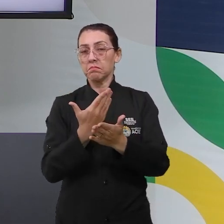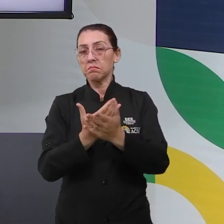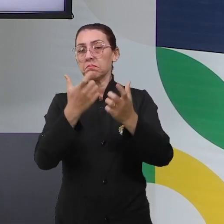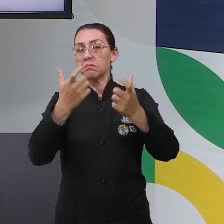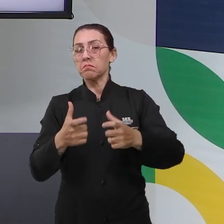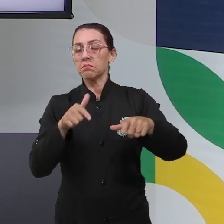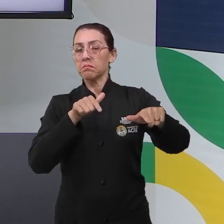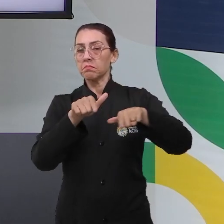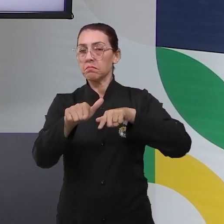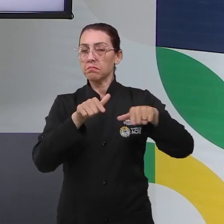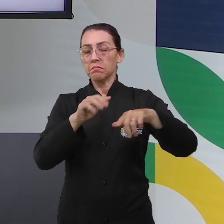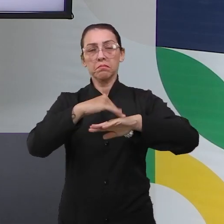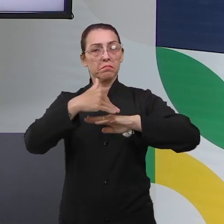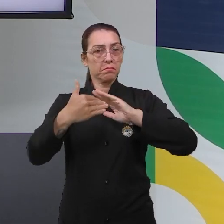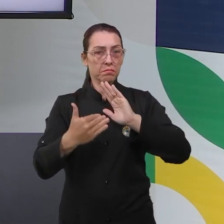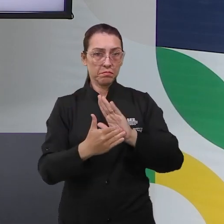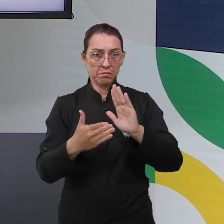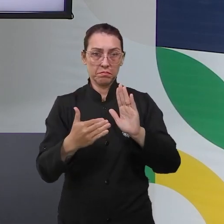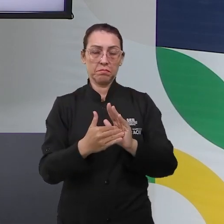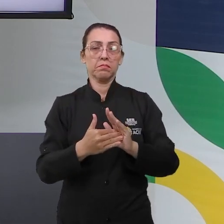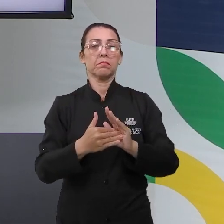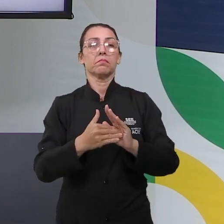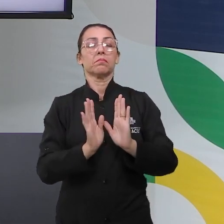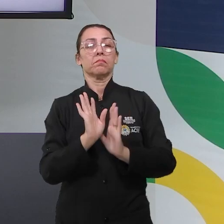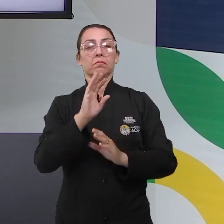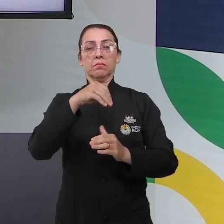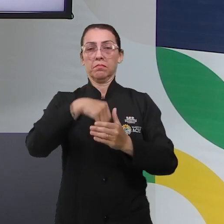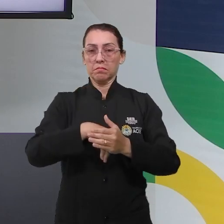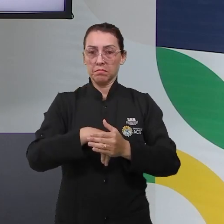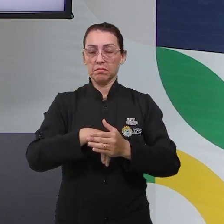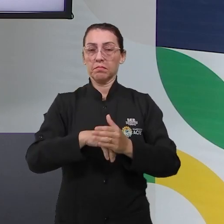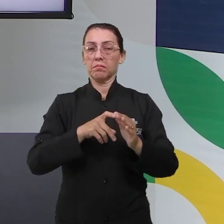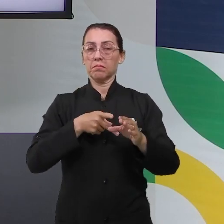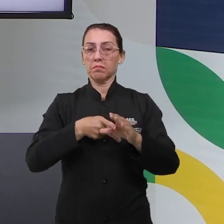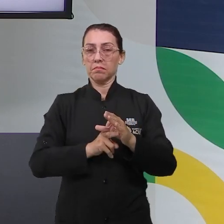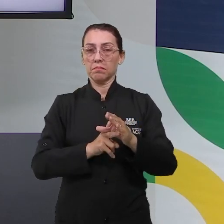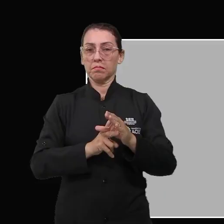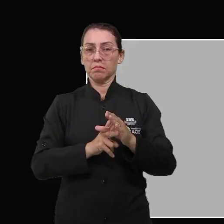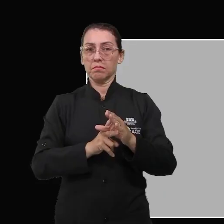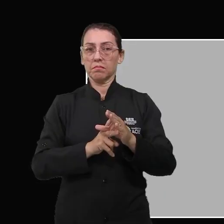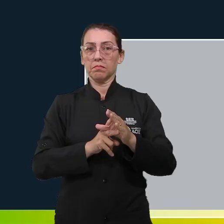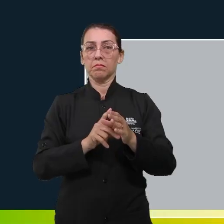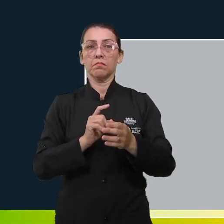você trabalhou. Então tudo isso aqui se materializa dentro do currículo.